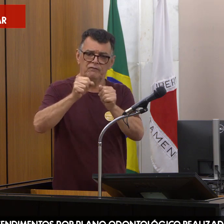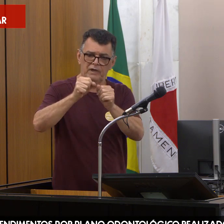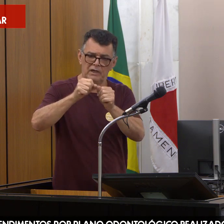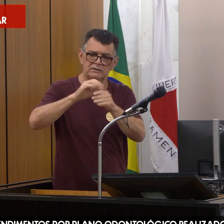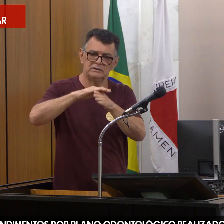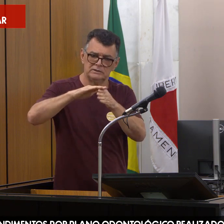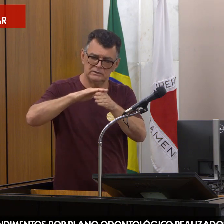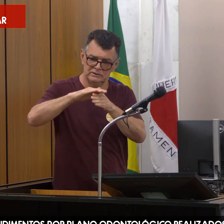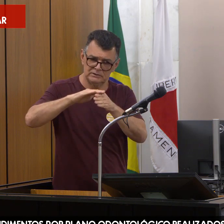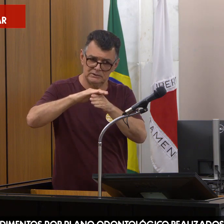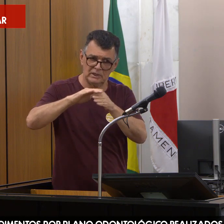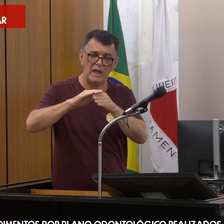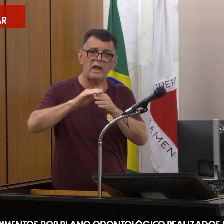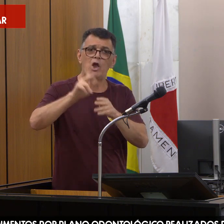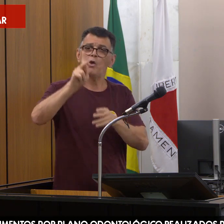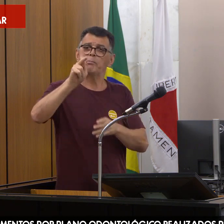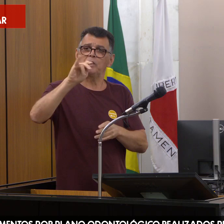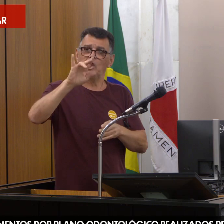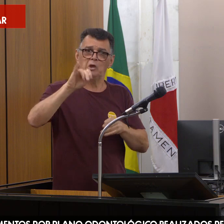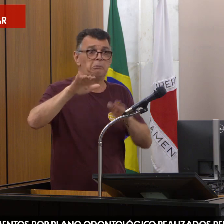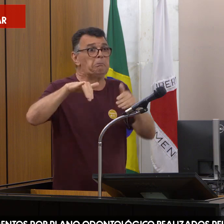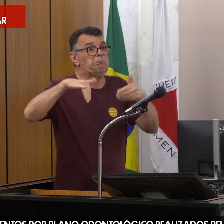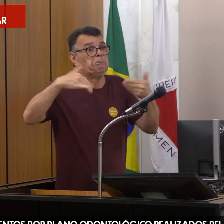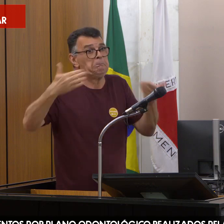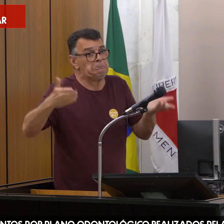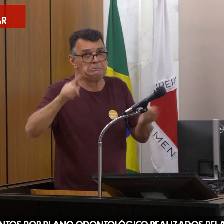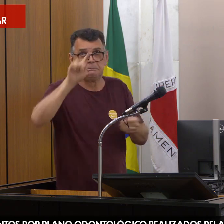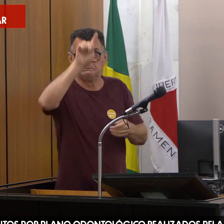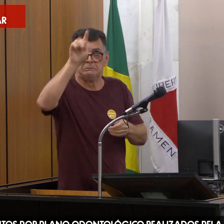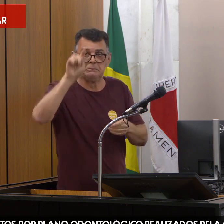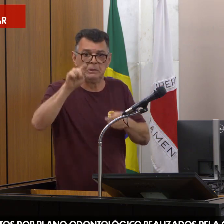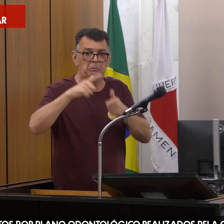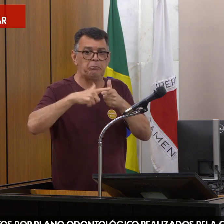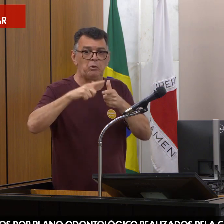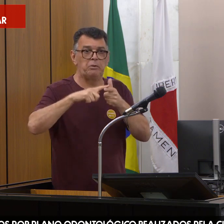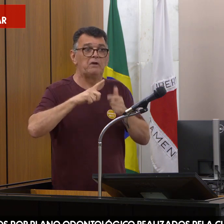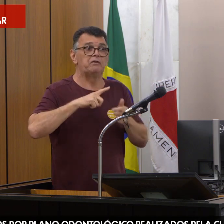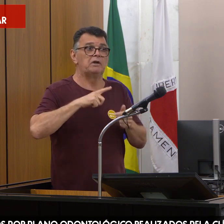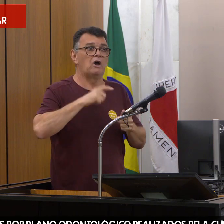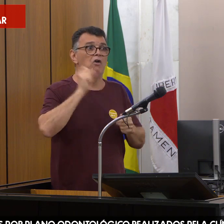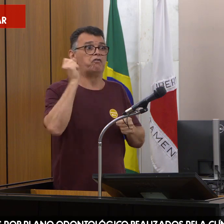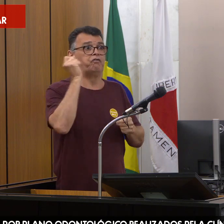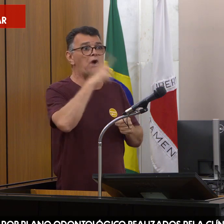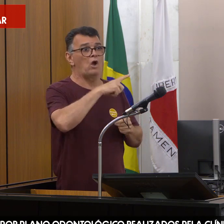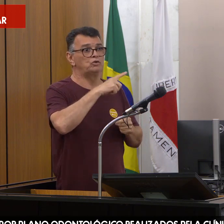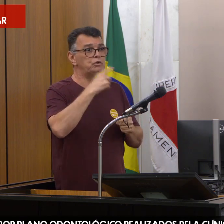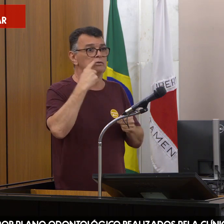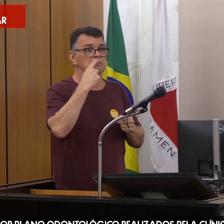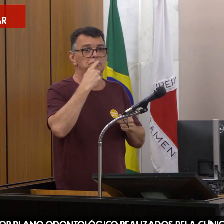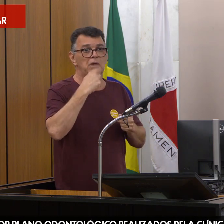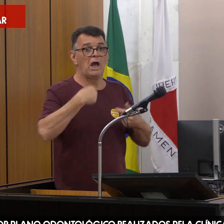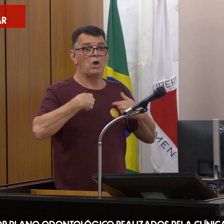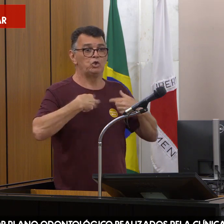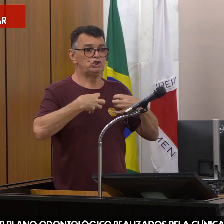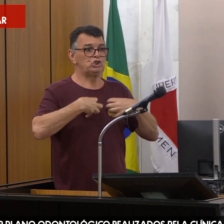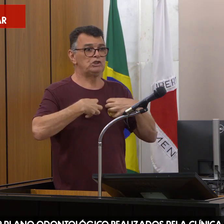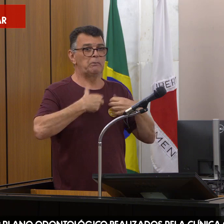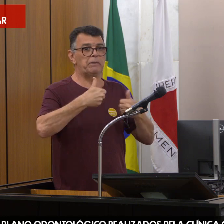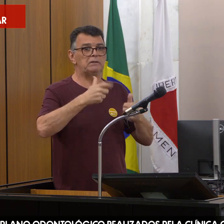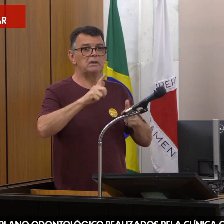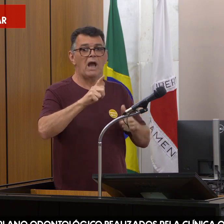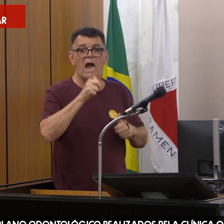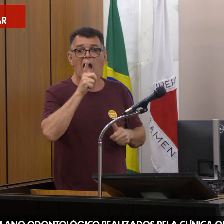iria tirar os dentes de prata e colocaria porcelana porque seriam